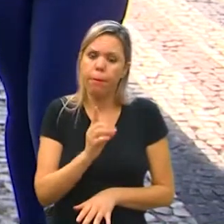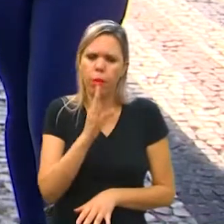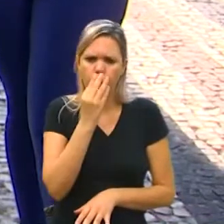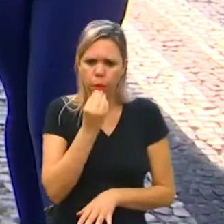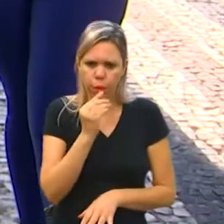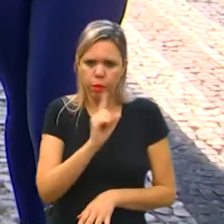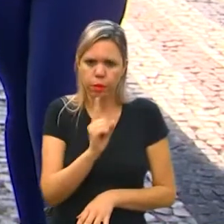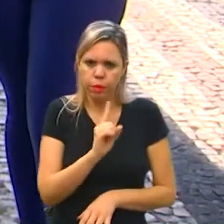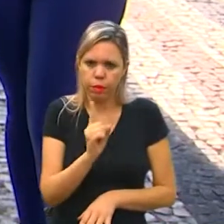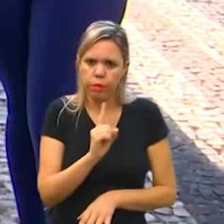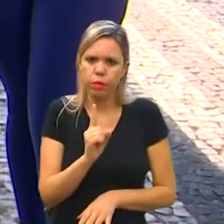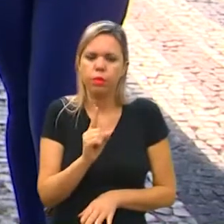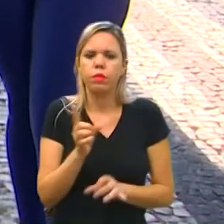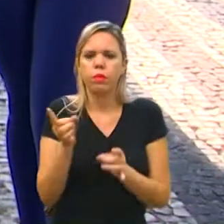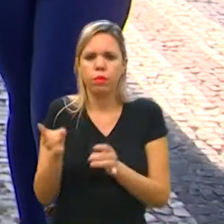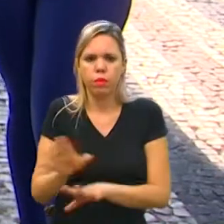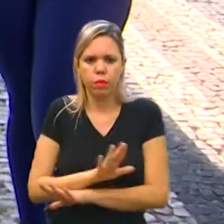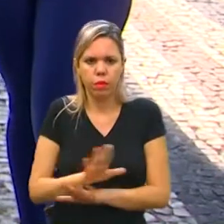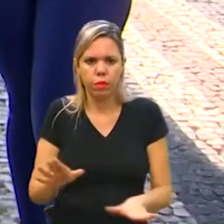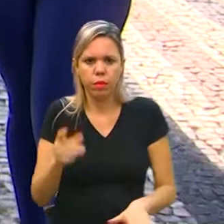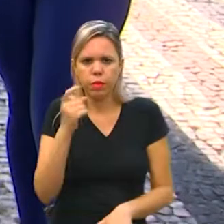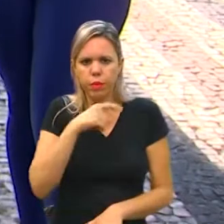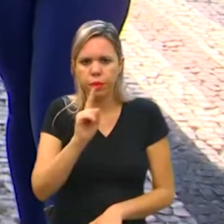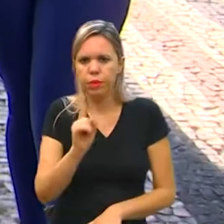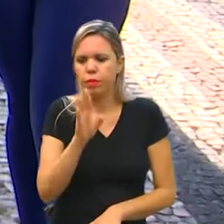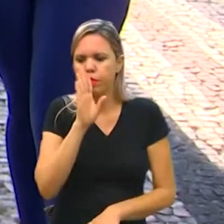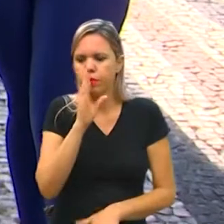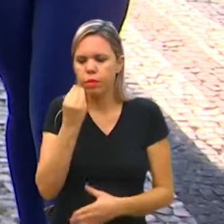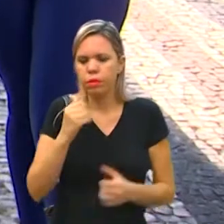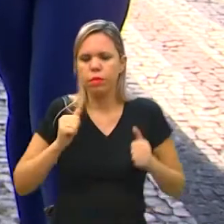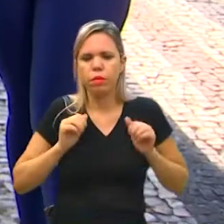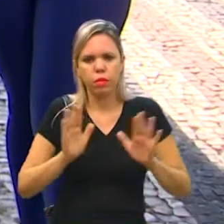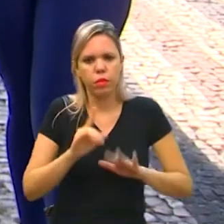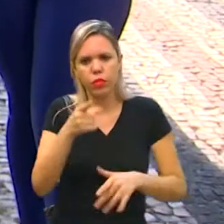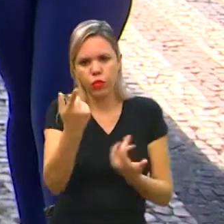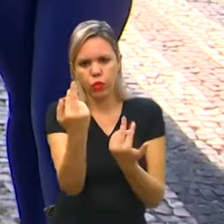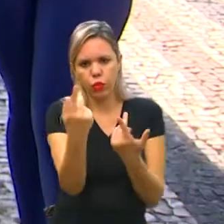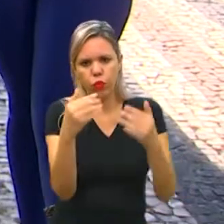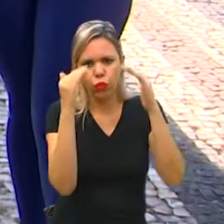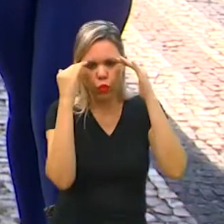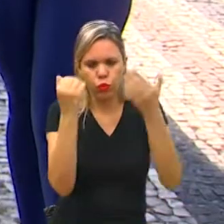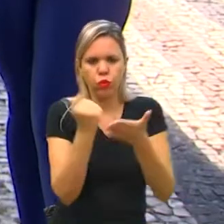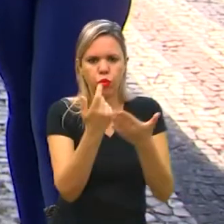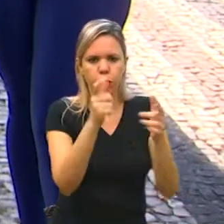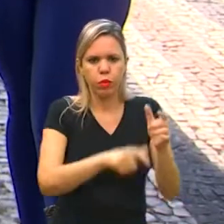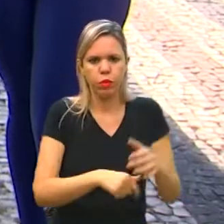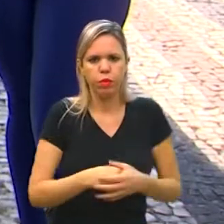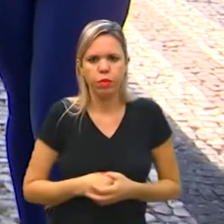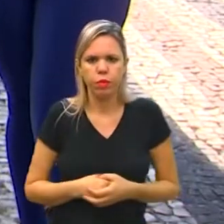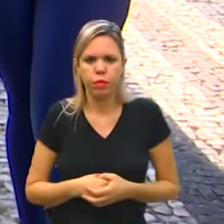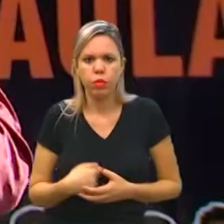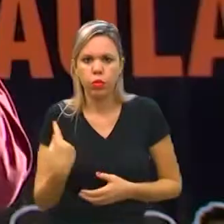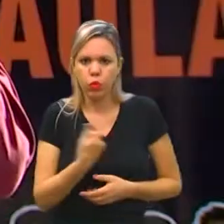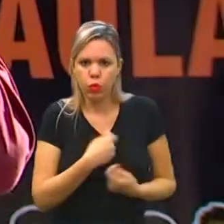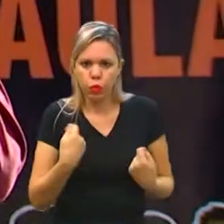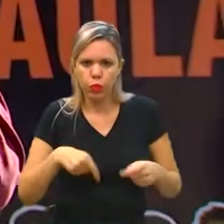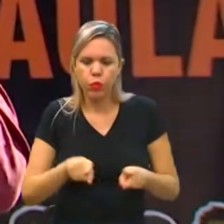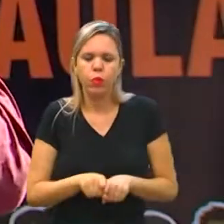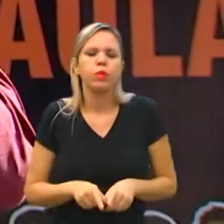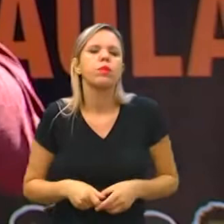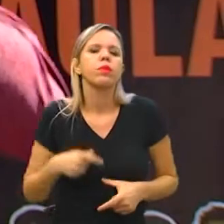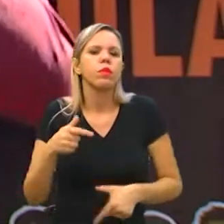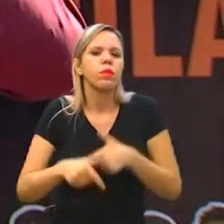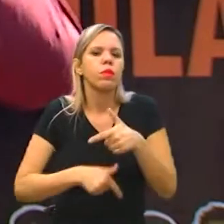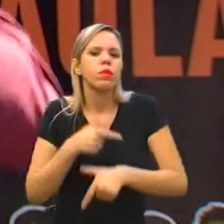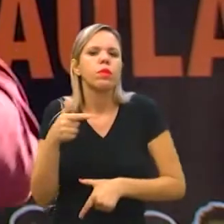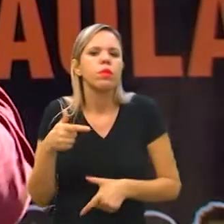medo, não se cale, não omita, porque se você omite, você também está contribuindo com aquilo. Devemos